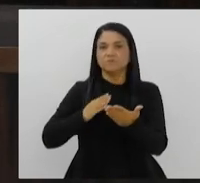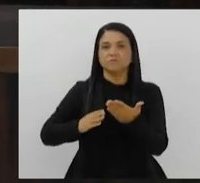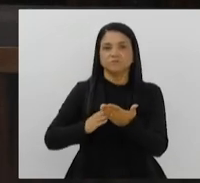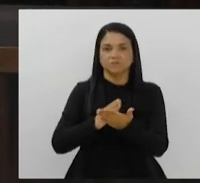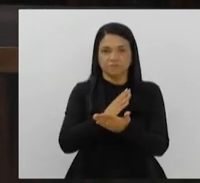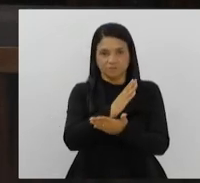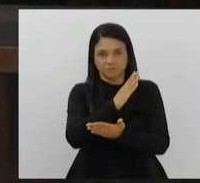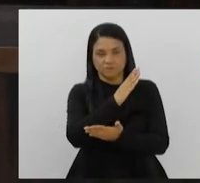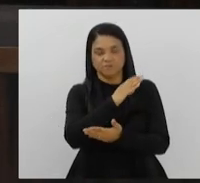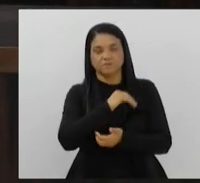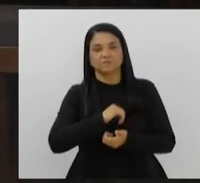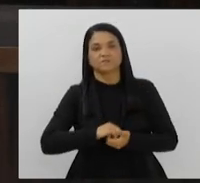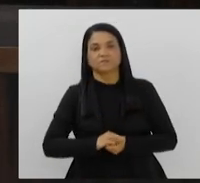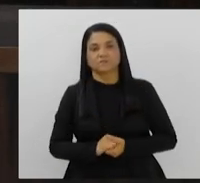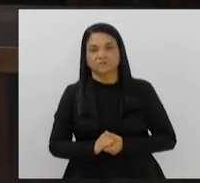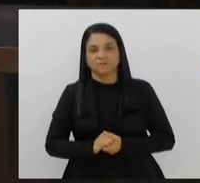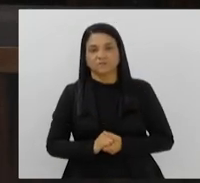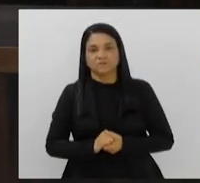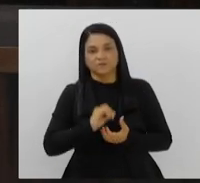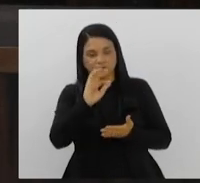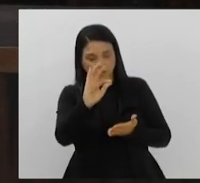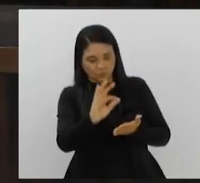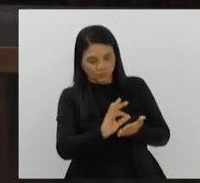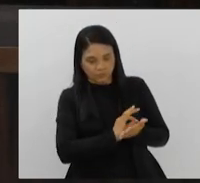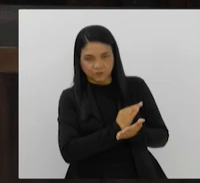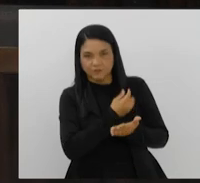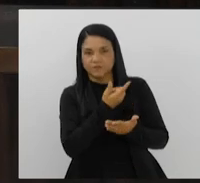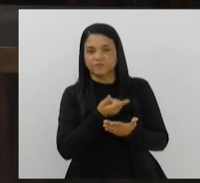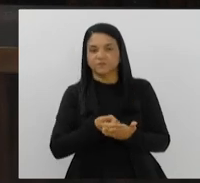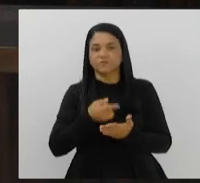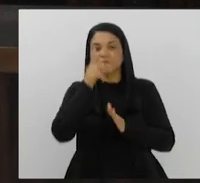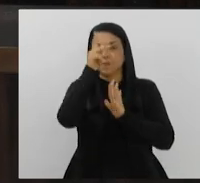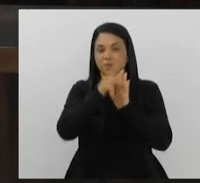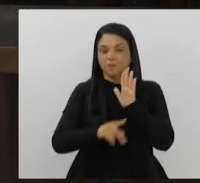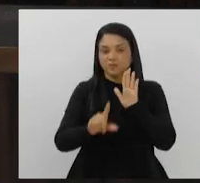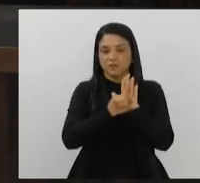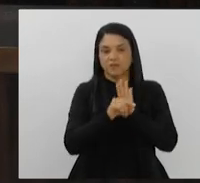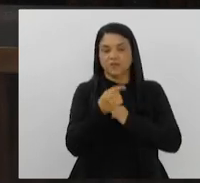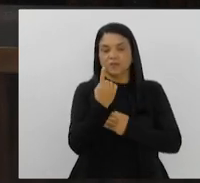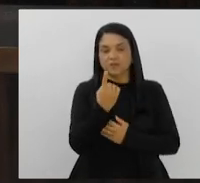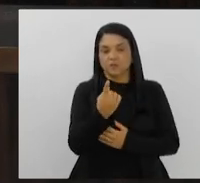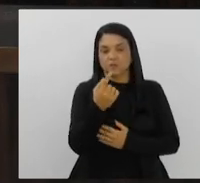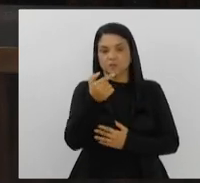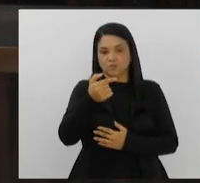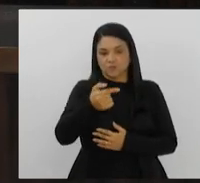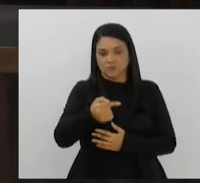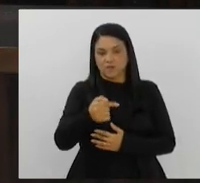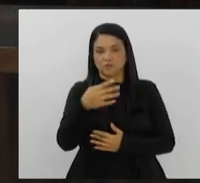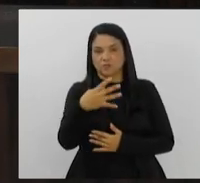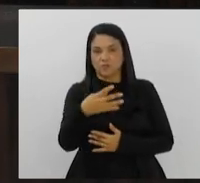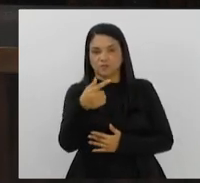estão, aprovado. Vai autógrafo. Projeto de lei número